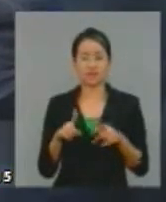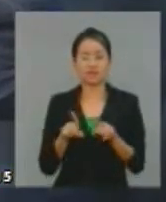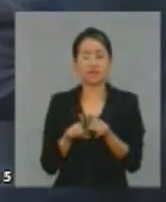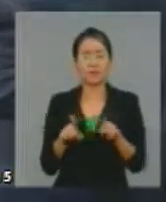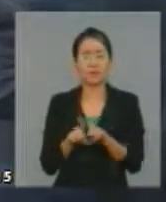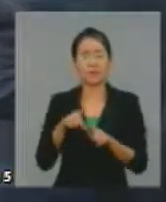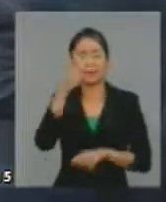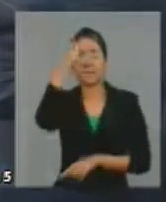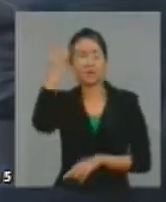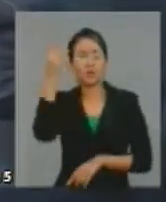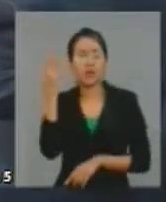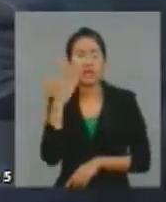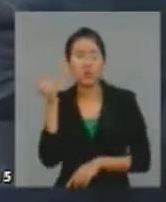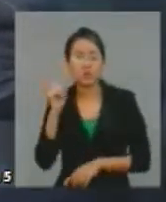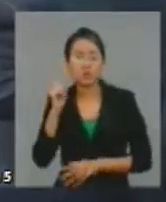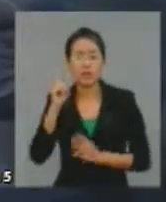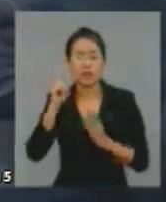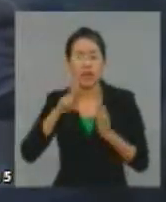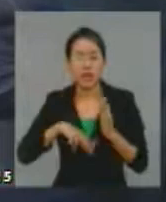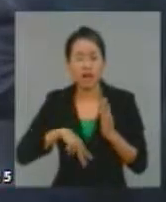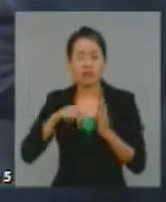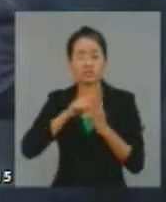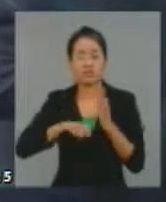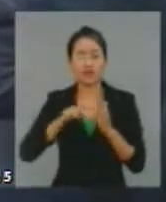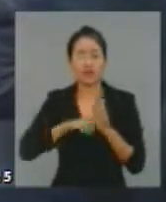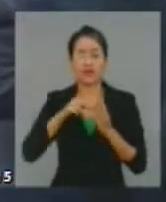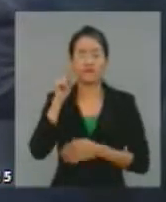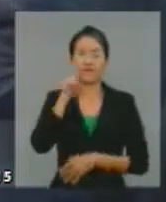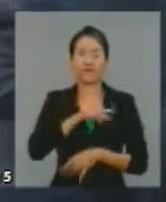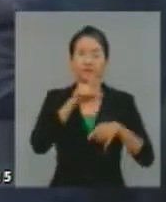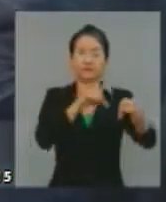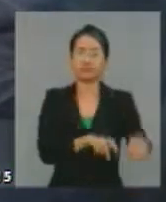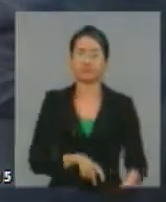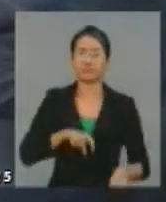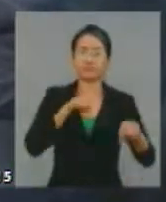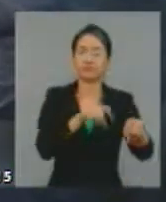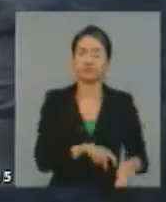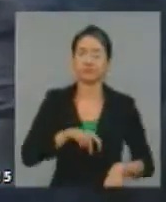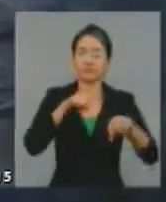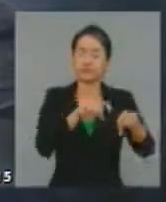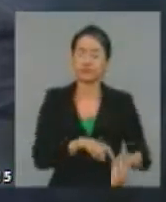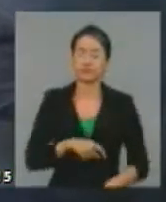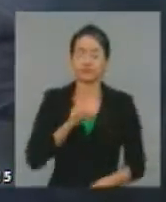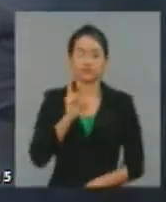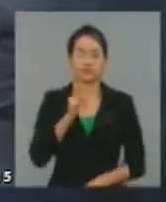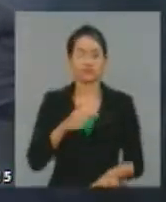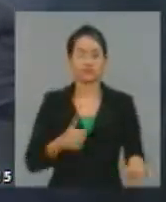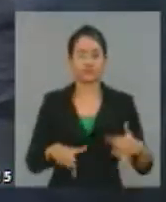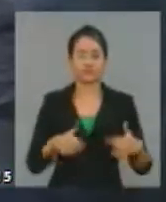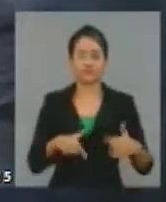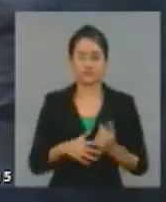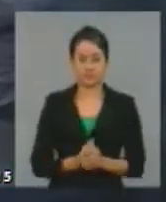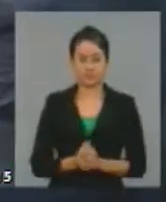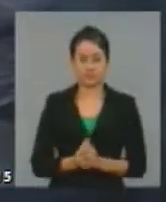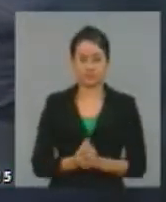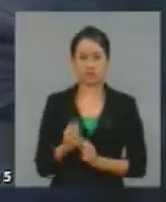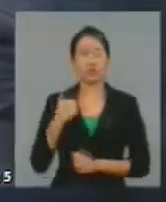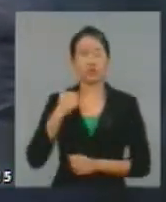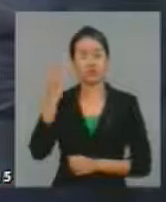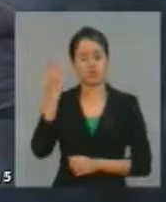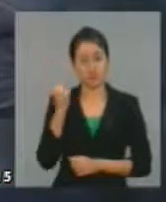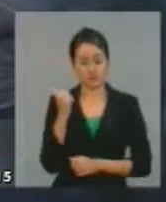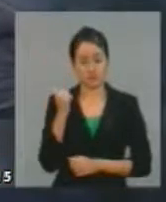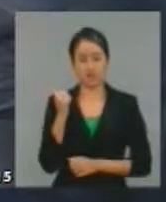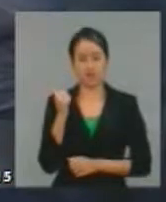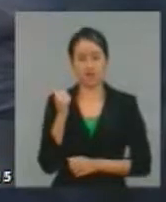escolarizados, né, no meio rural, né, nas grandes periferias, e eu quero Eu sei que ainda o maior índice ainda está aí. Mas